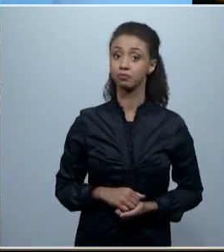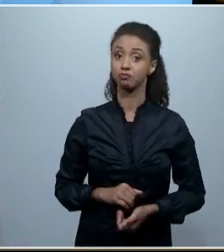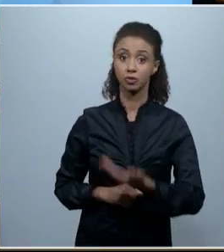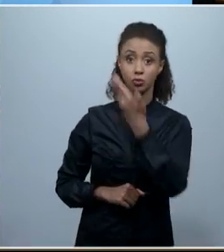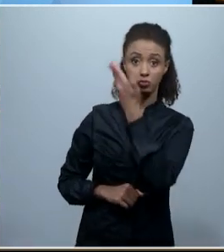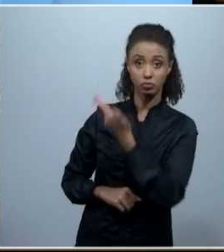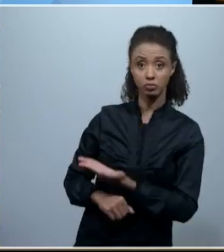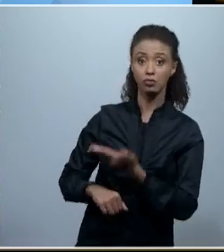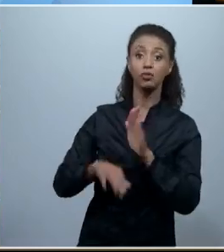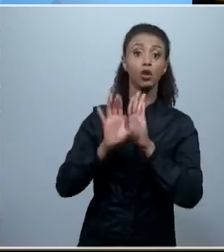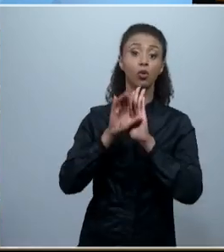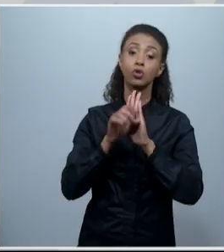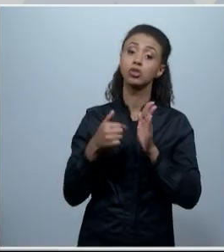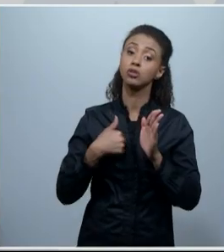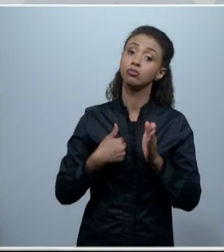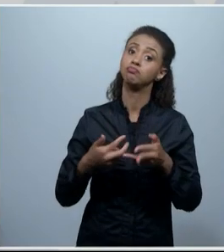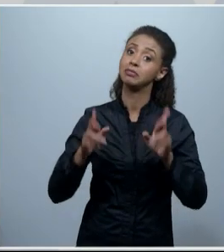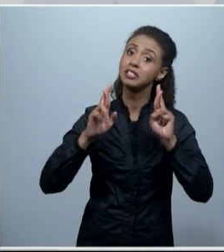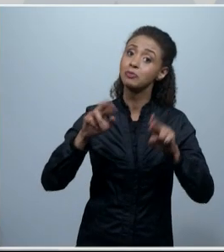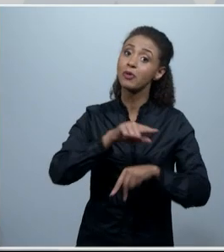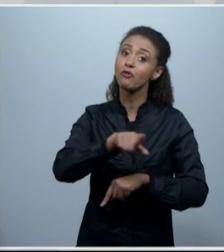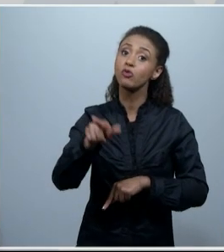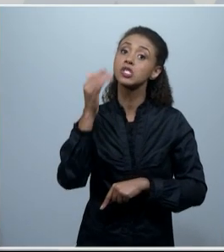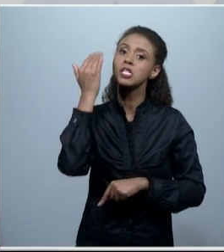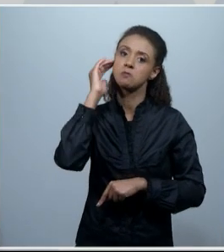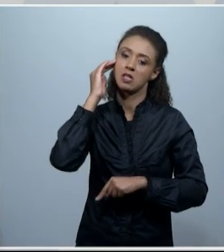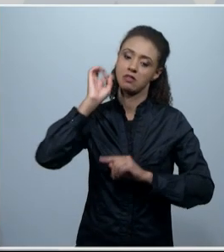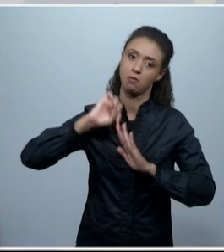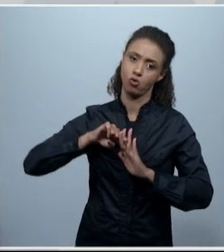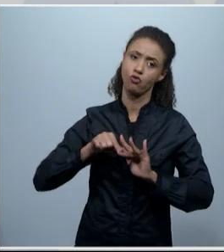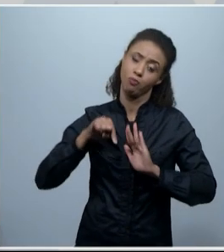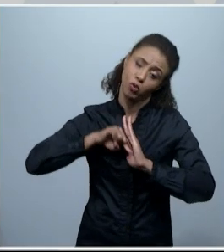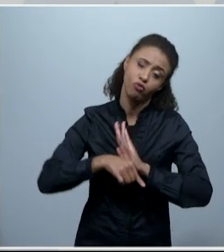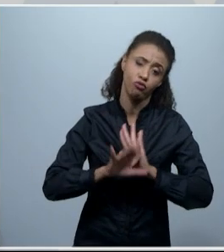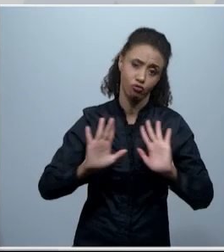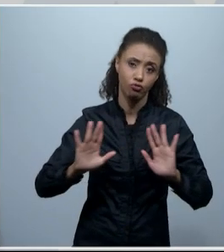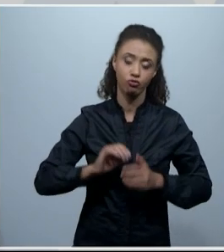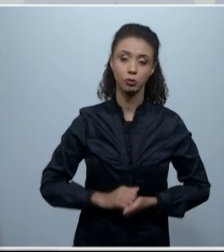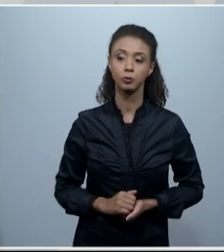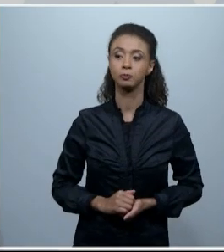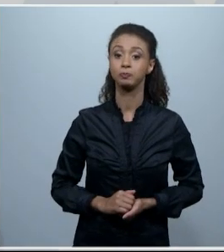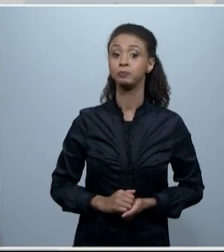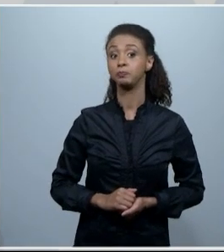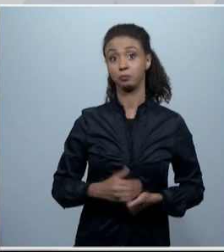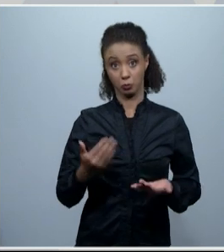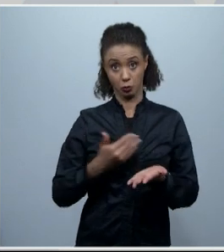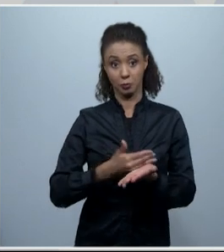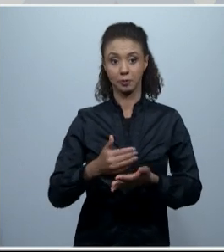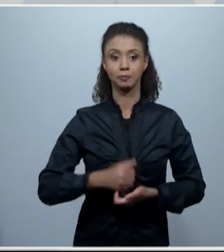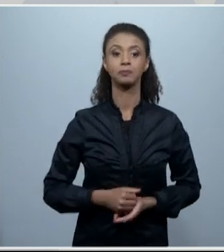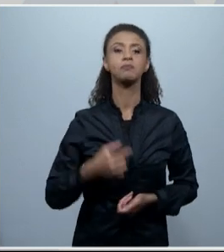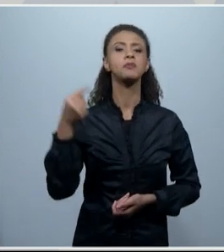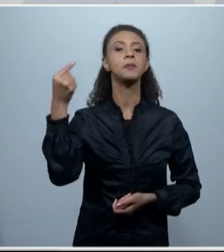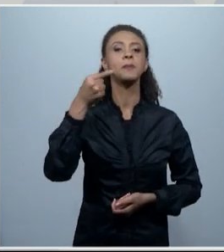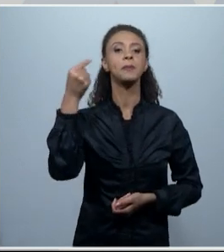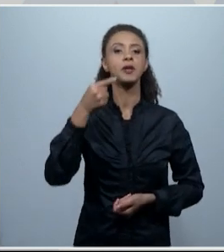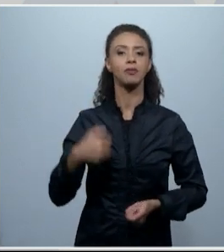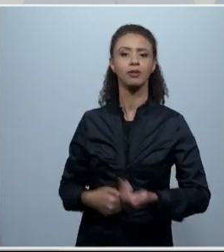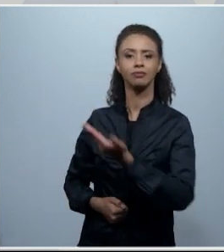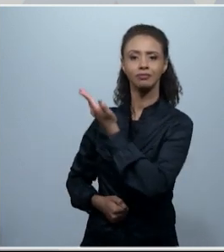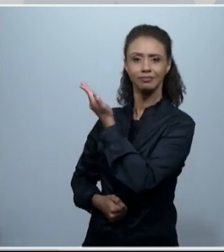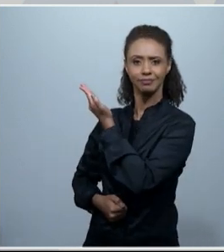que eu espero que vocês entendam a com uma certa profundidade tá bom então vamos começar o primeiro eu chamei de elementos de